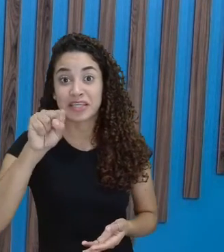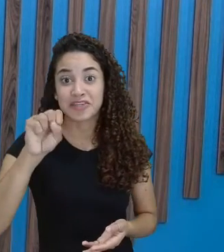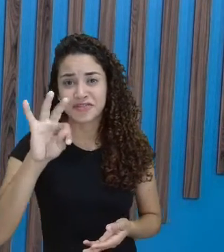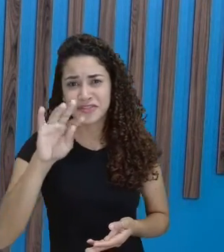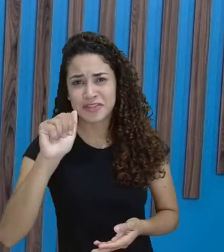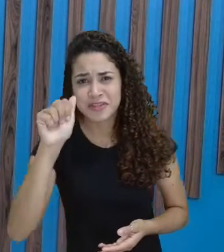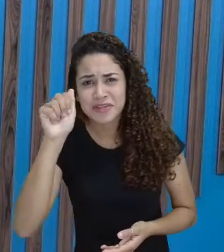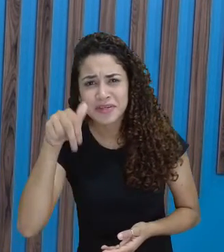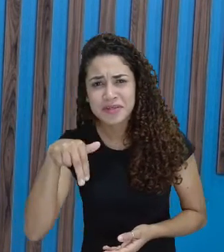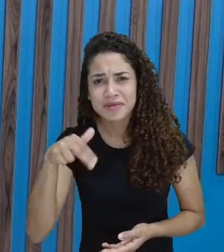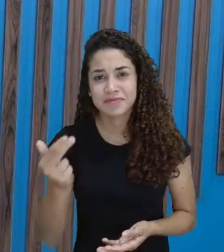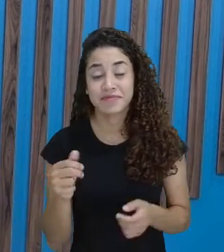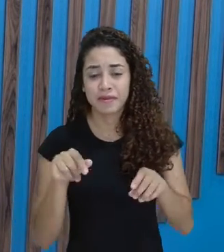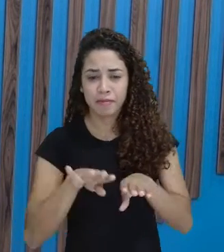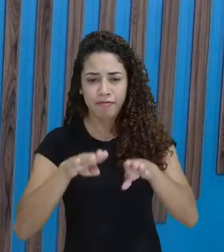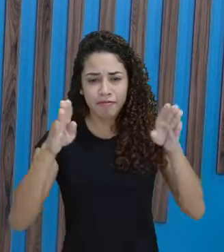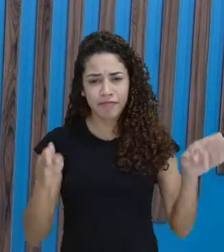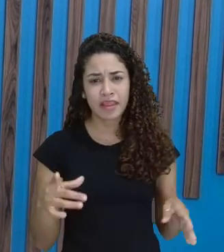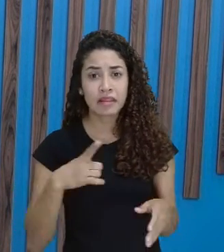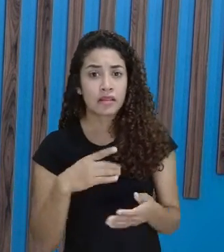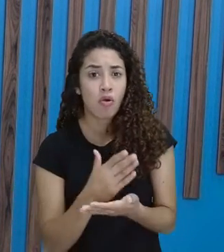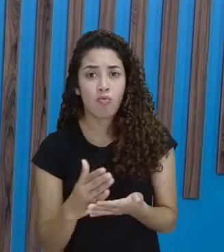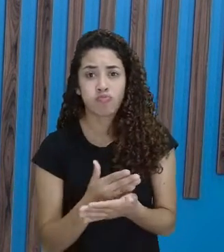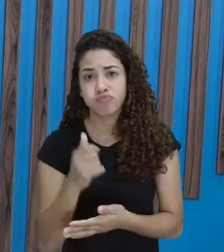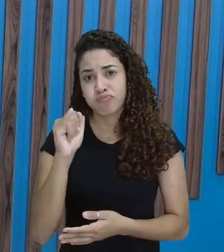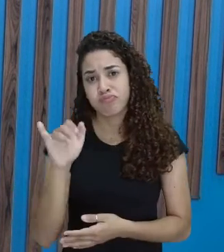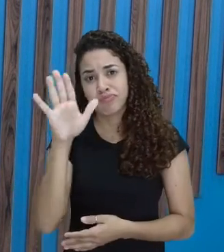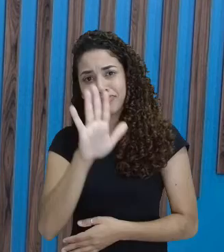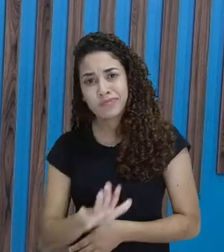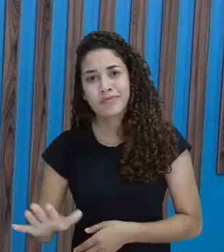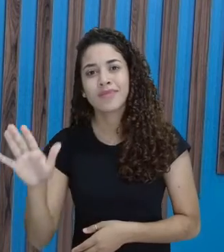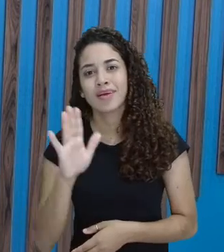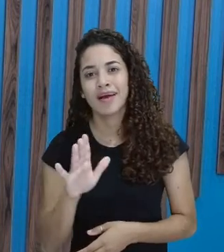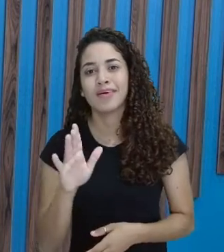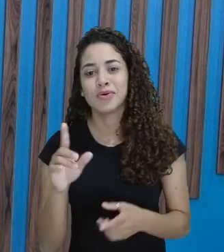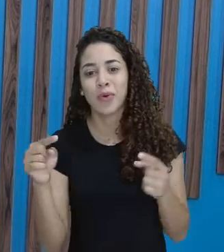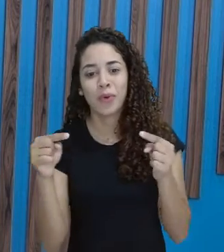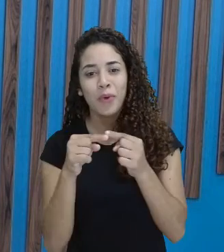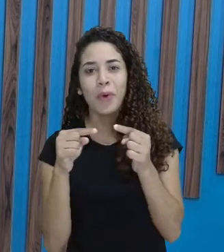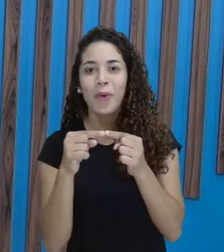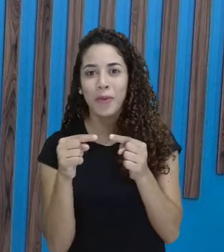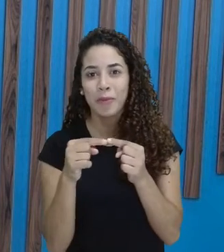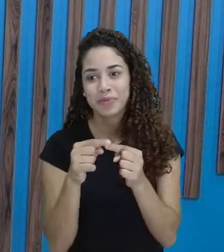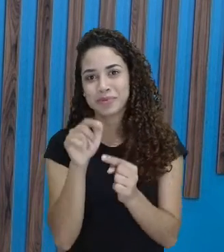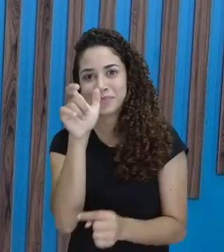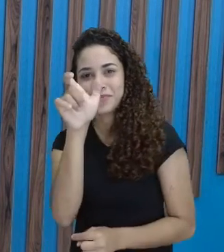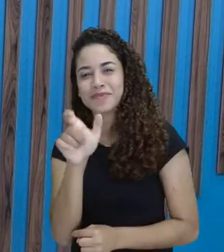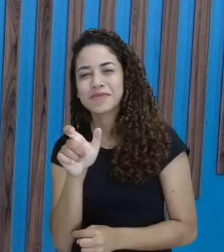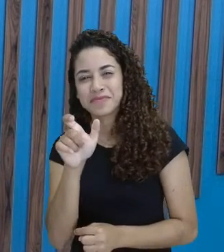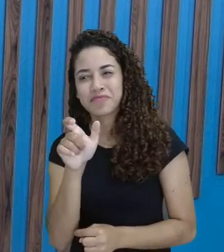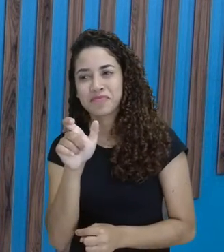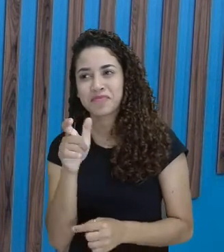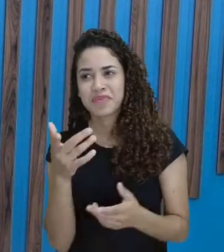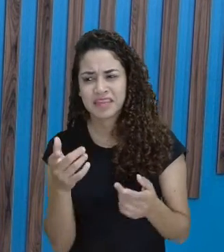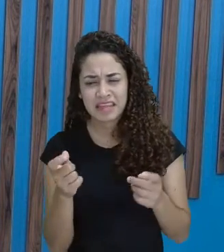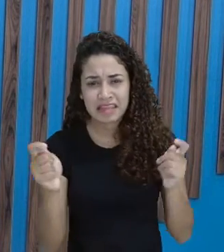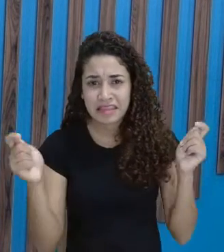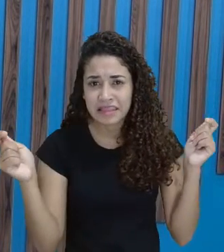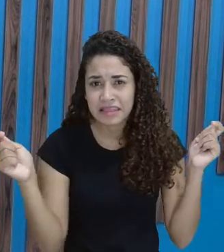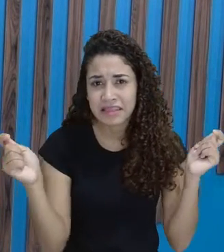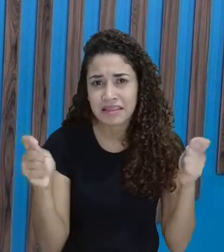Distan. Aqui na minha mesa tem algumas imagens que eu acho que também vai falar sobre isso. Será que a gente